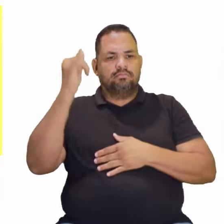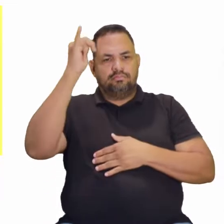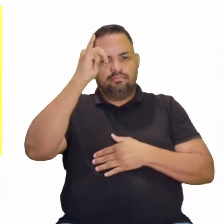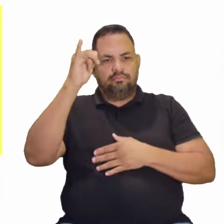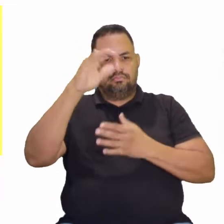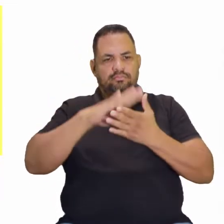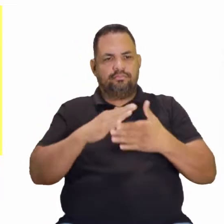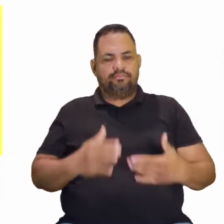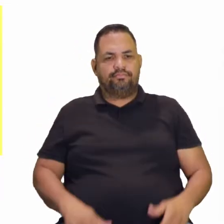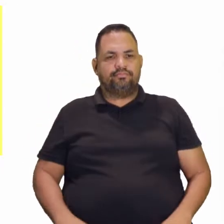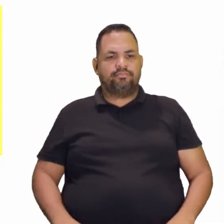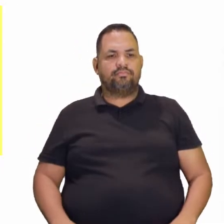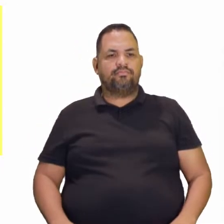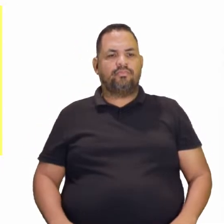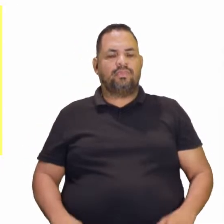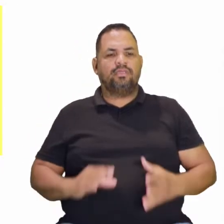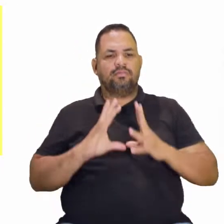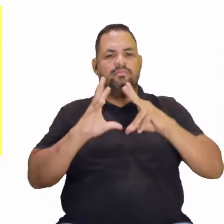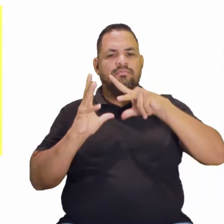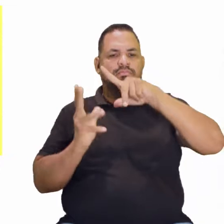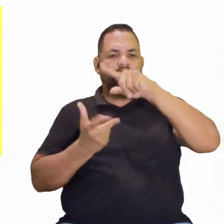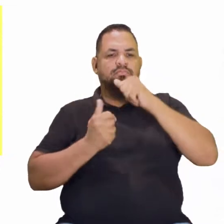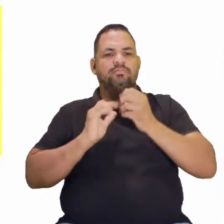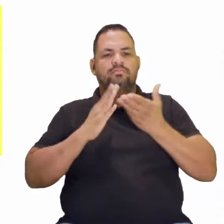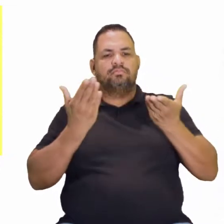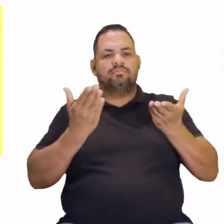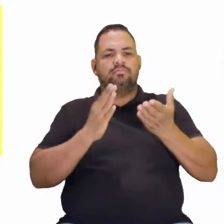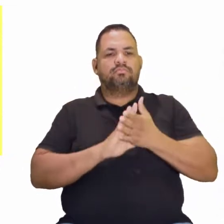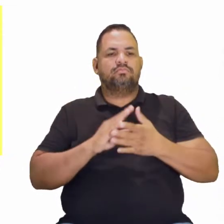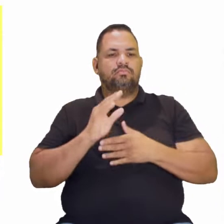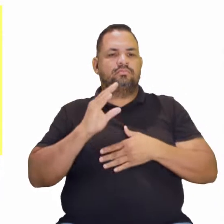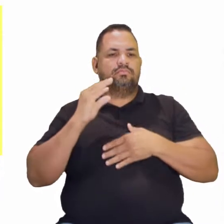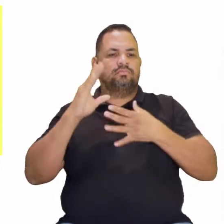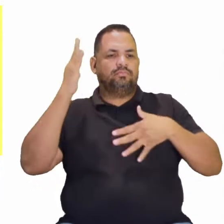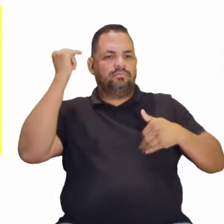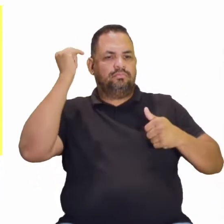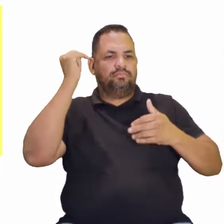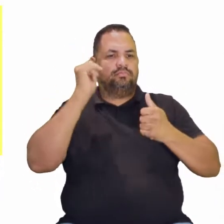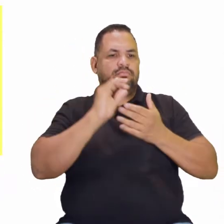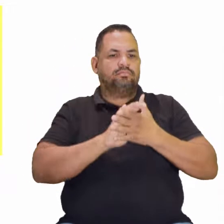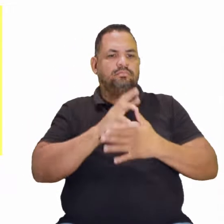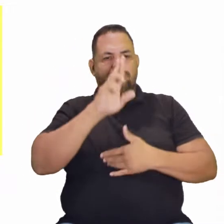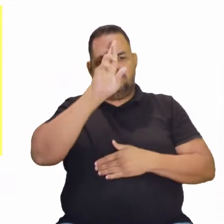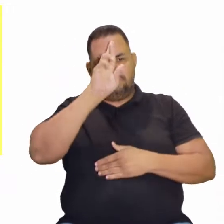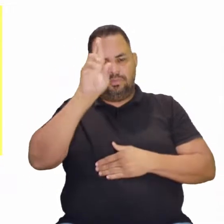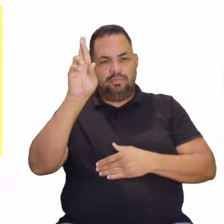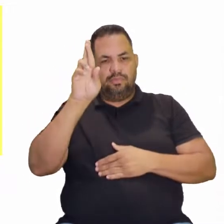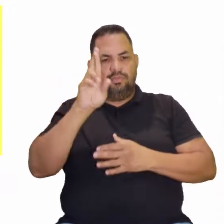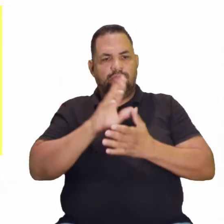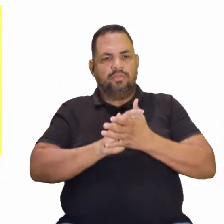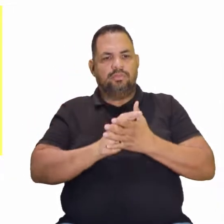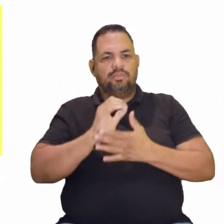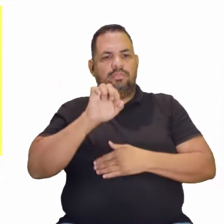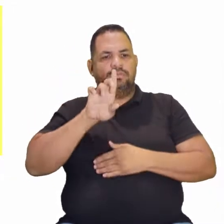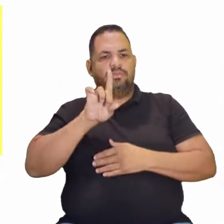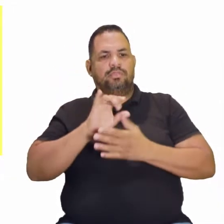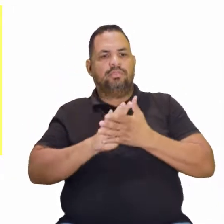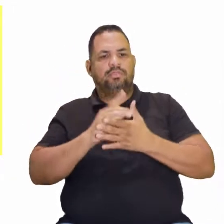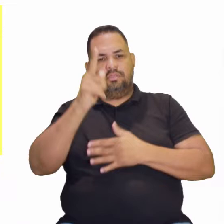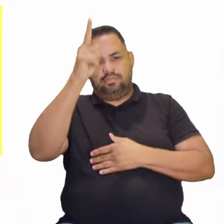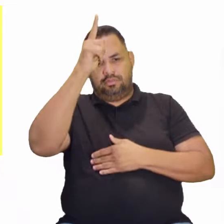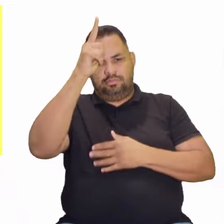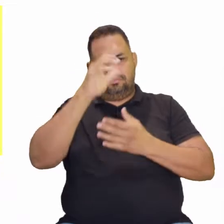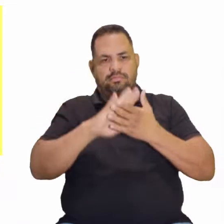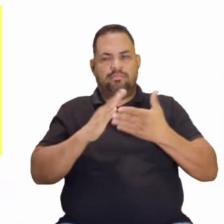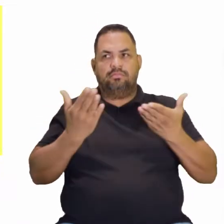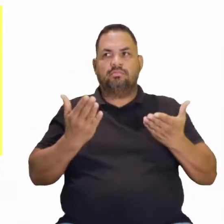italiano, né? Gente do mundo inteiro, né? Da Espanha, da Rússia, da Austrália, da Alemanha, gente do mundo